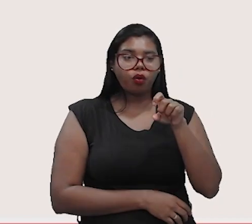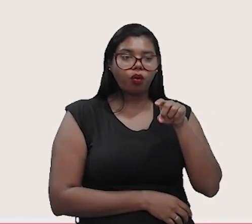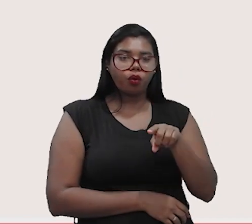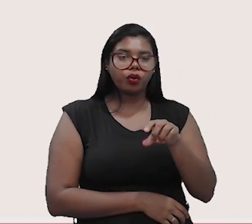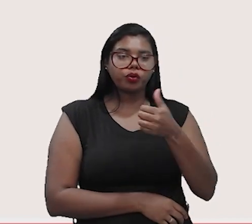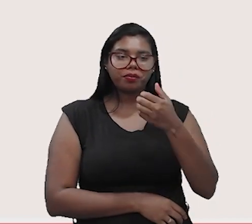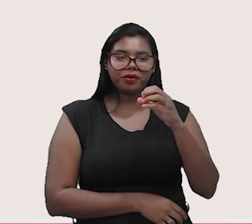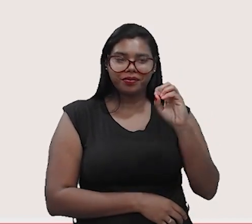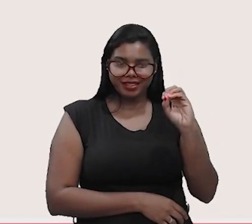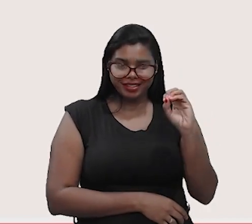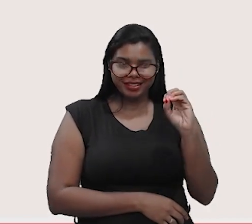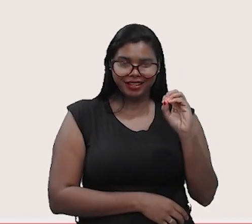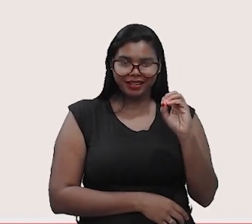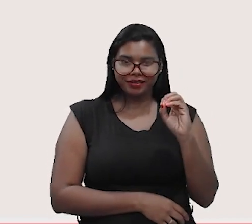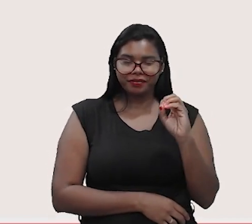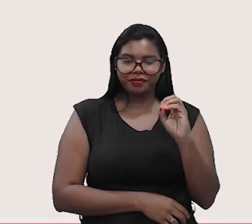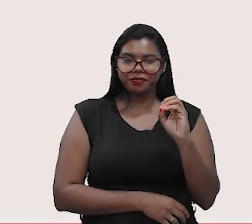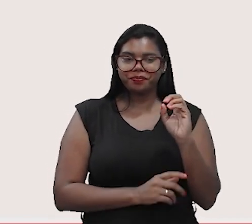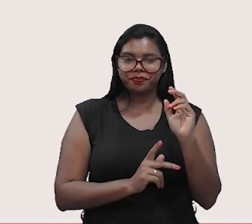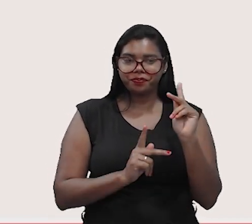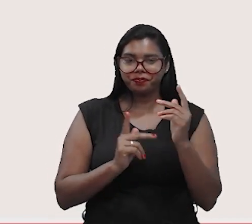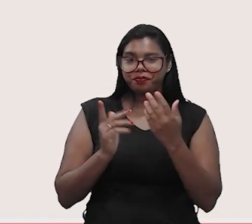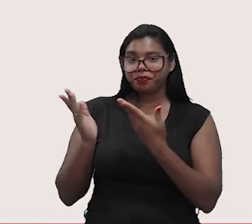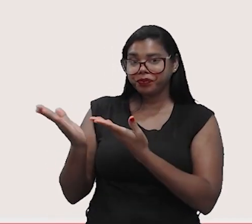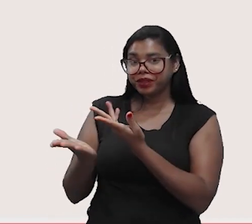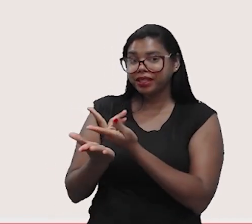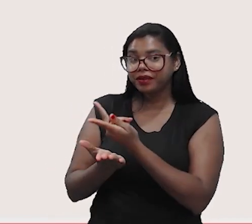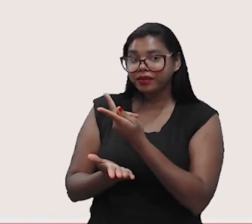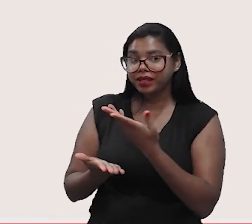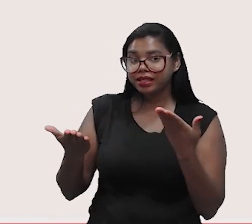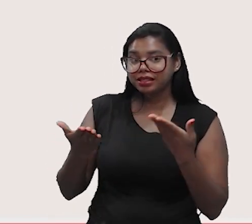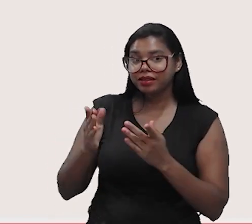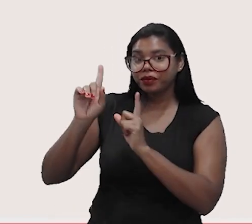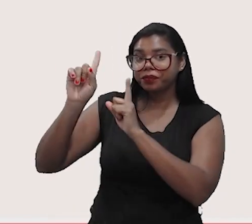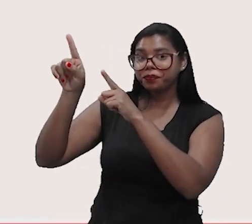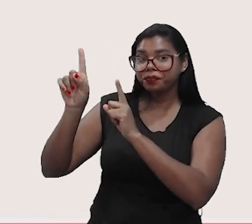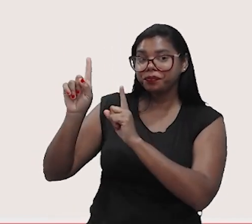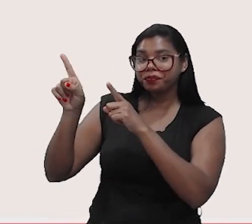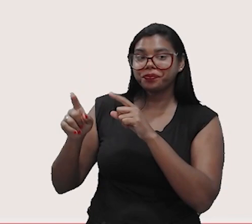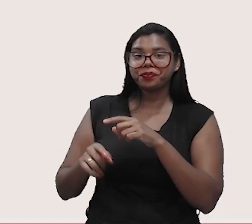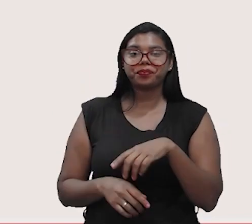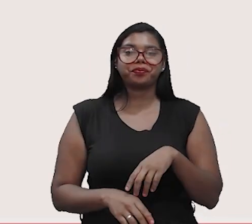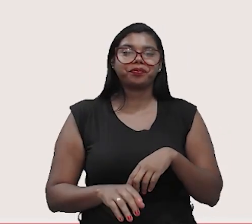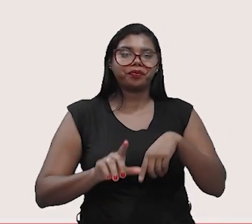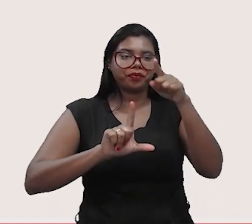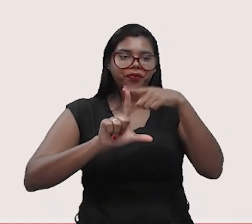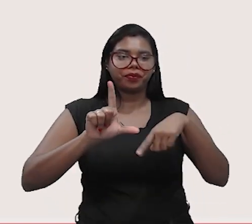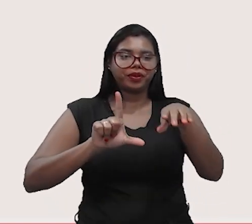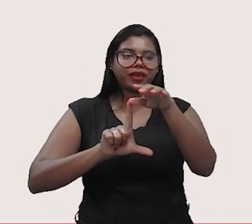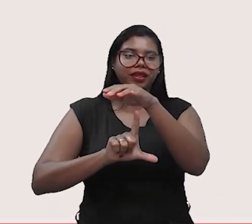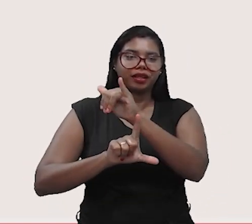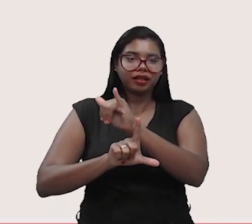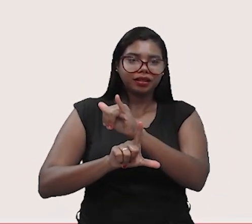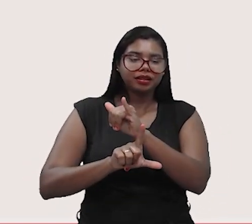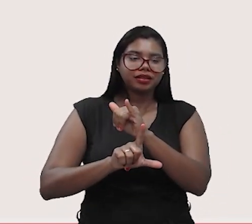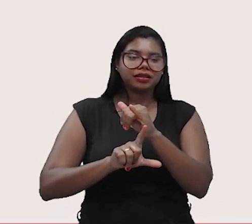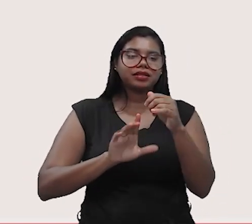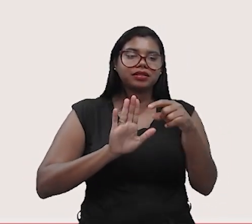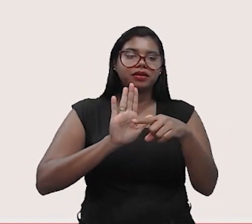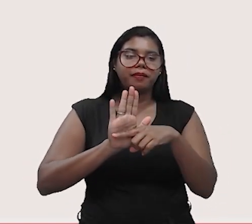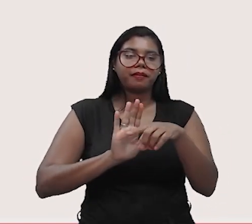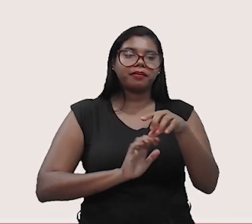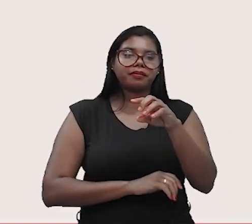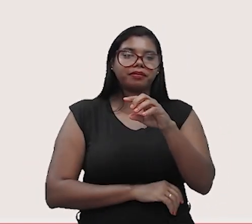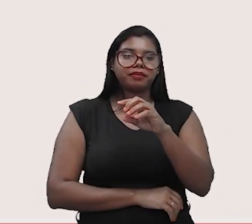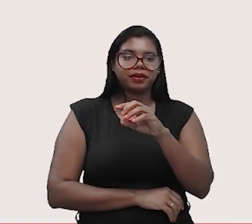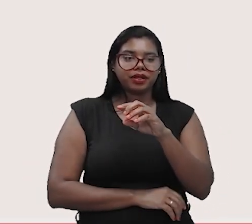8.100, beleza? Aí o que acontece? Vamos lá. O YV vai ser menos delta sobre 4